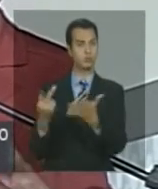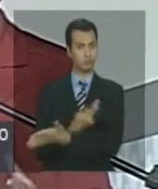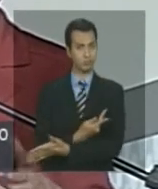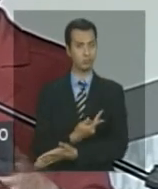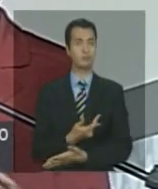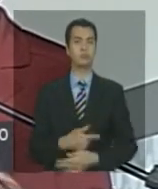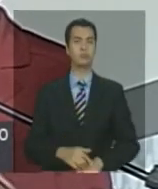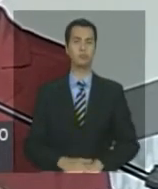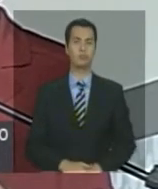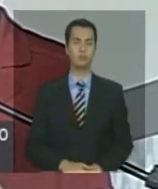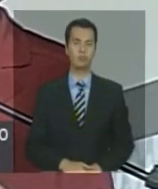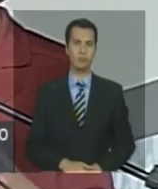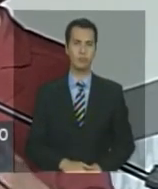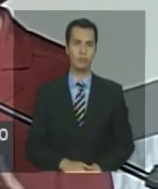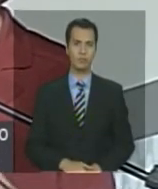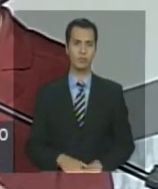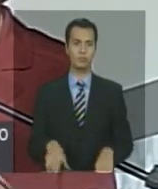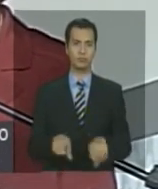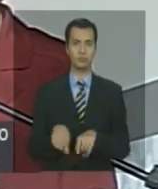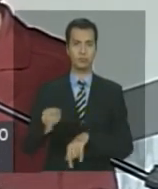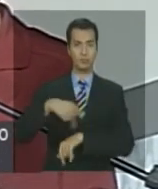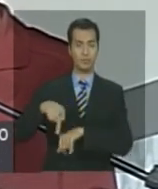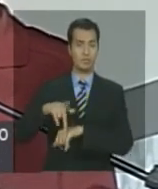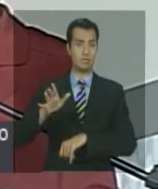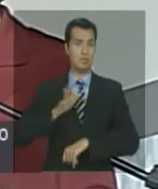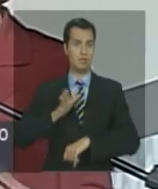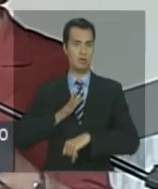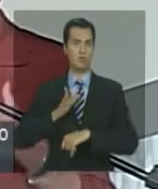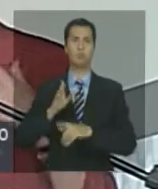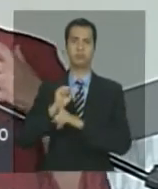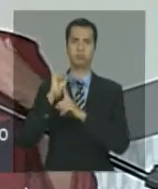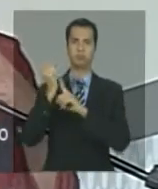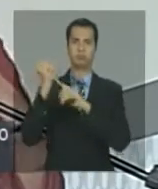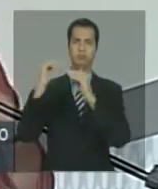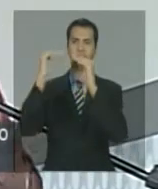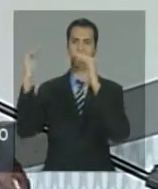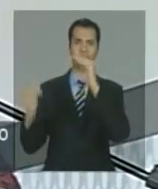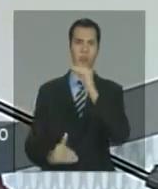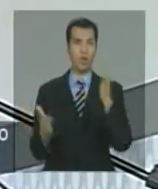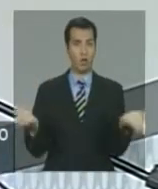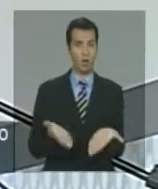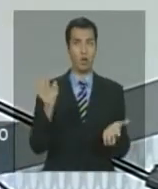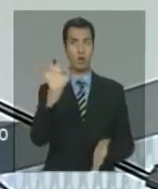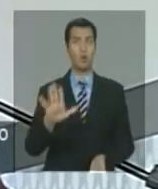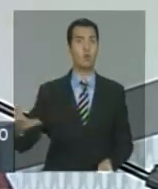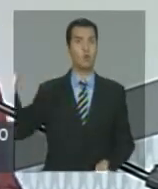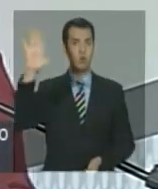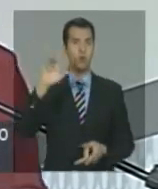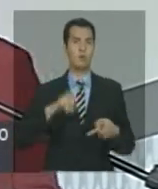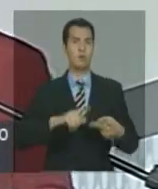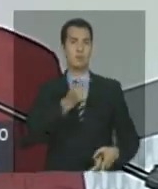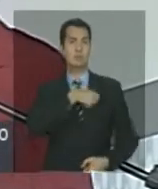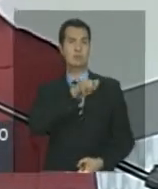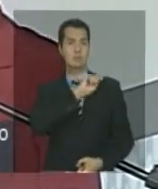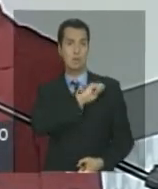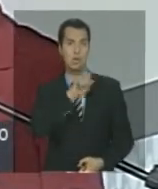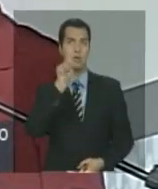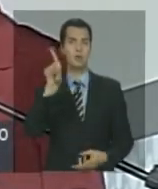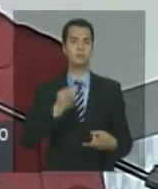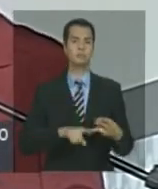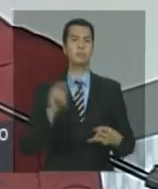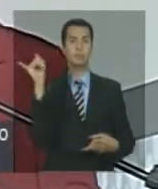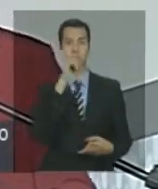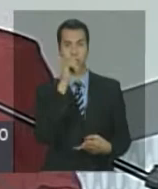o aumento da desigualdade nos países desenvolvidos, é o que está acontecendo na Europa, o que se vê na Espanha, o que se vê